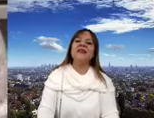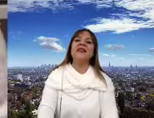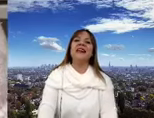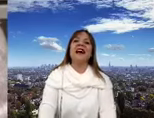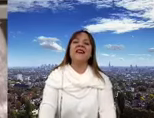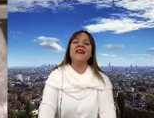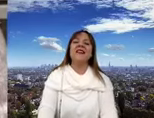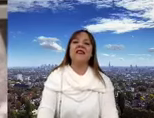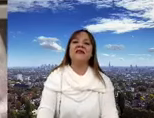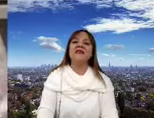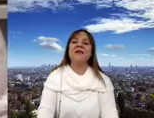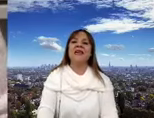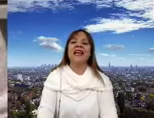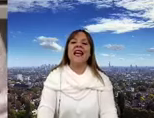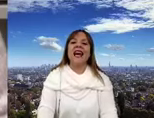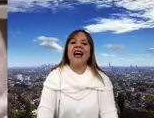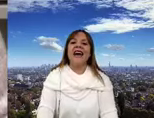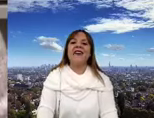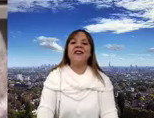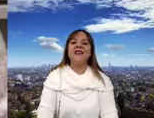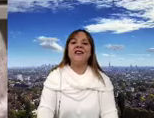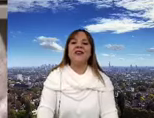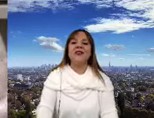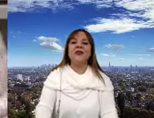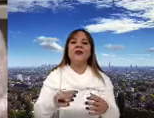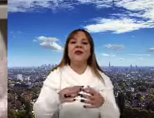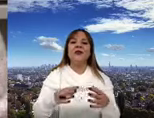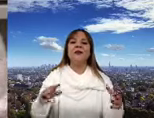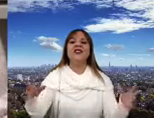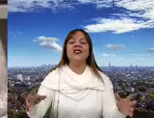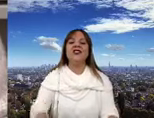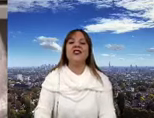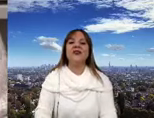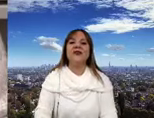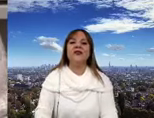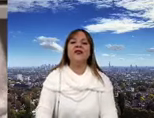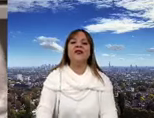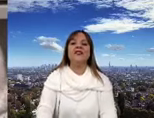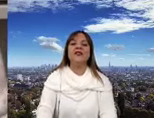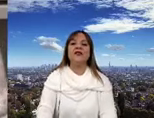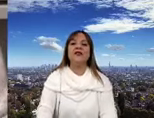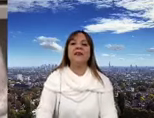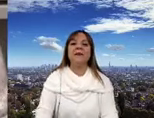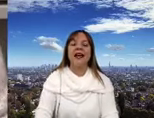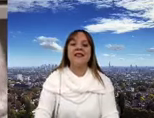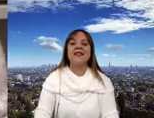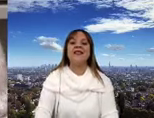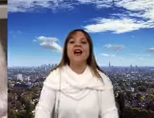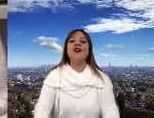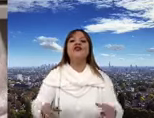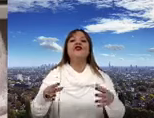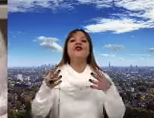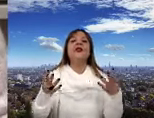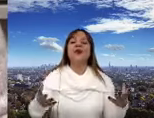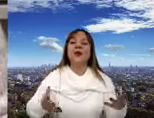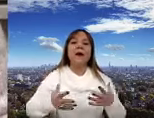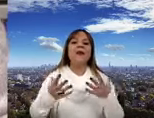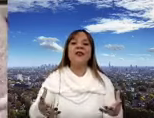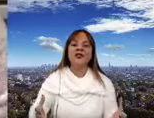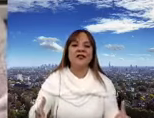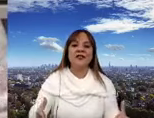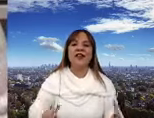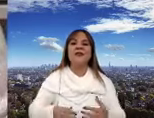né, Stephanie? Porque Muito. agora, durante todo o mês de junho, vocês vão fazer peças junto com o amor de